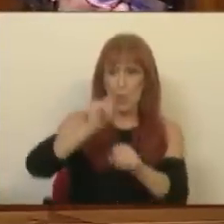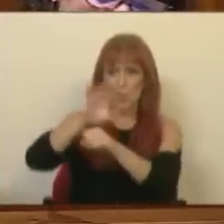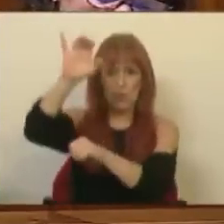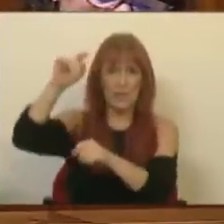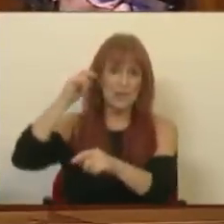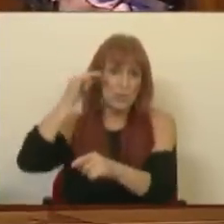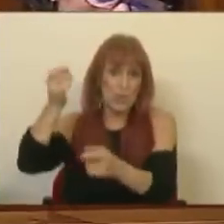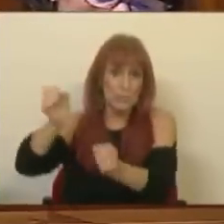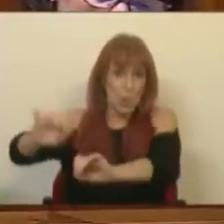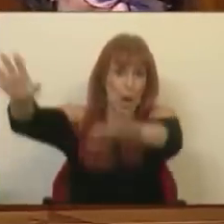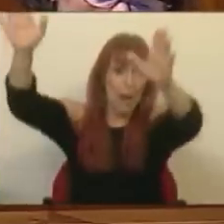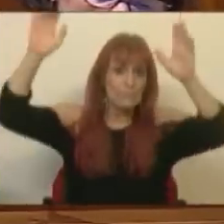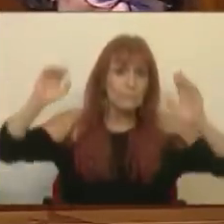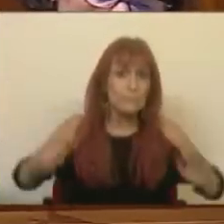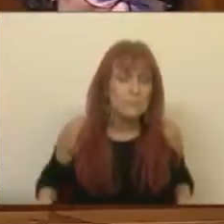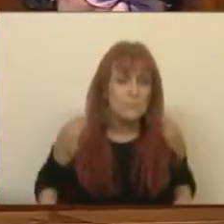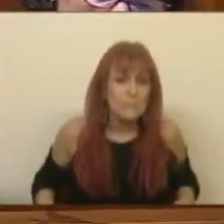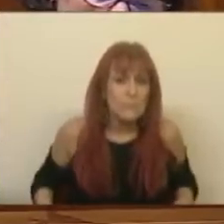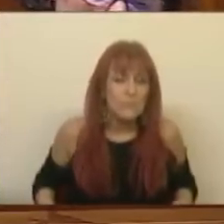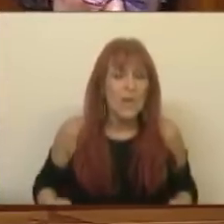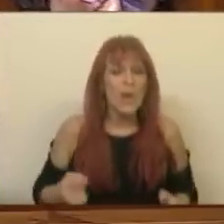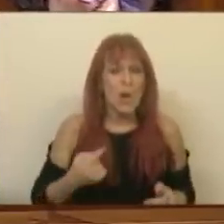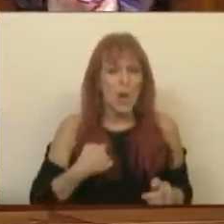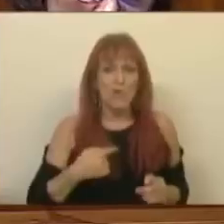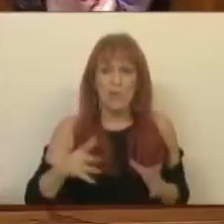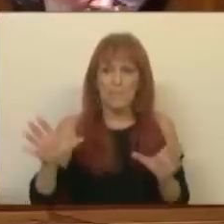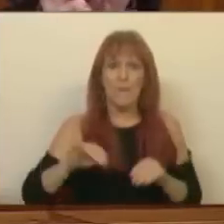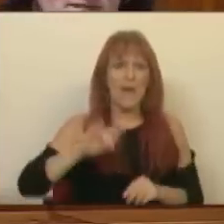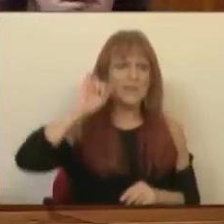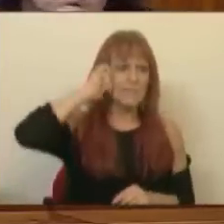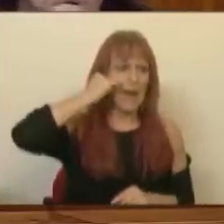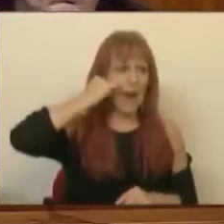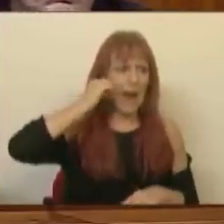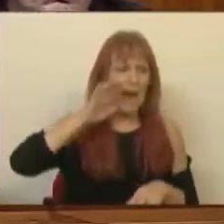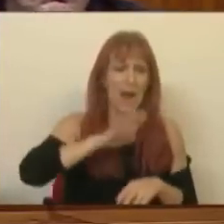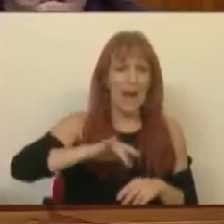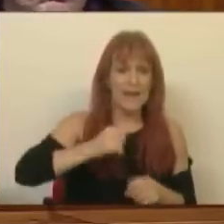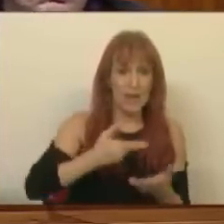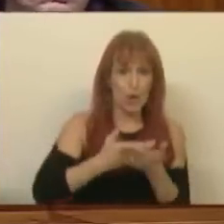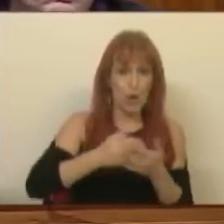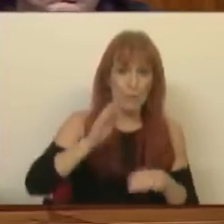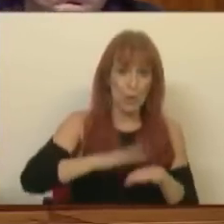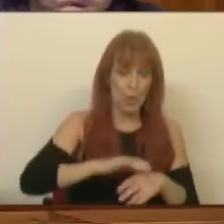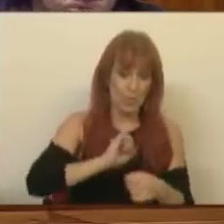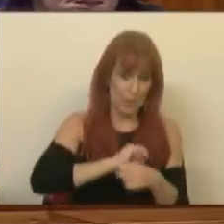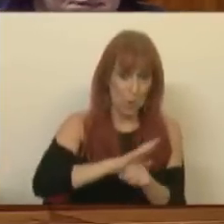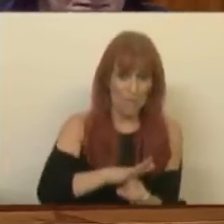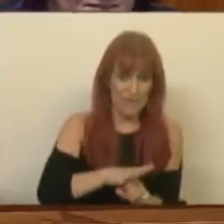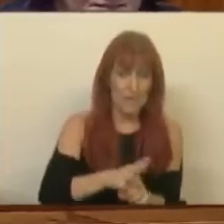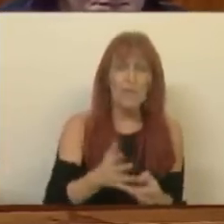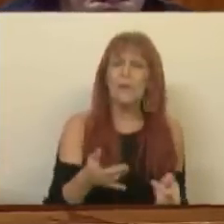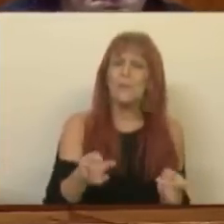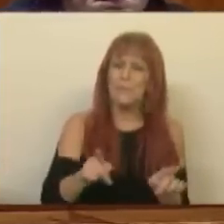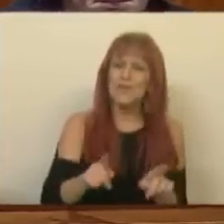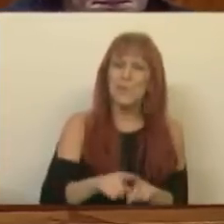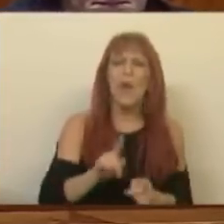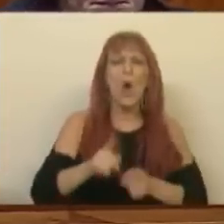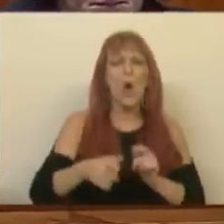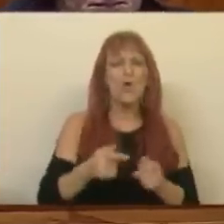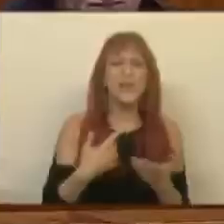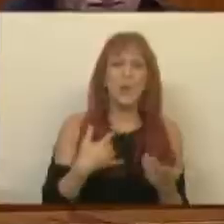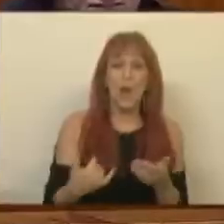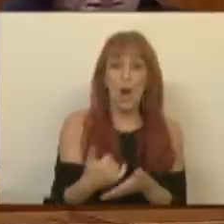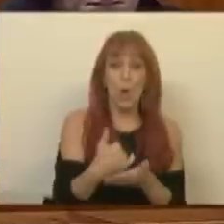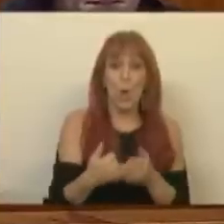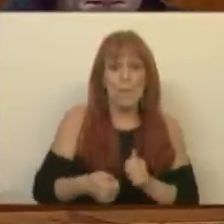onde o turismo e por isso vamos dos mais atingidos do ponto de vista econômico pelo convite mas também somos aqueles